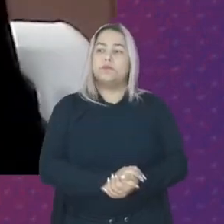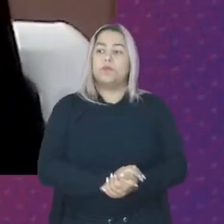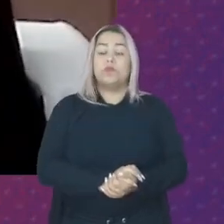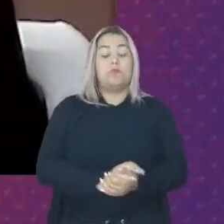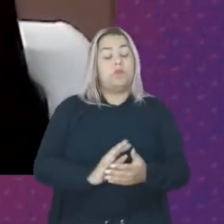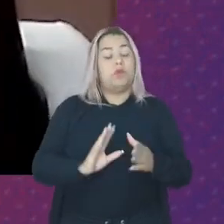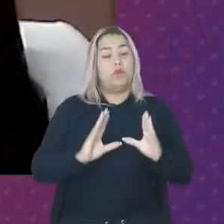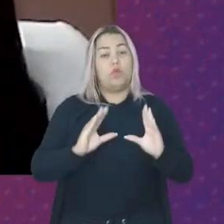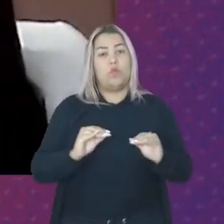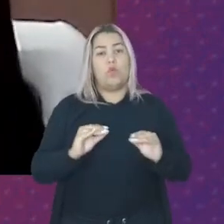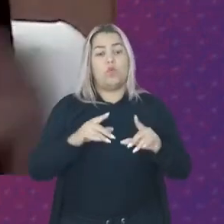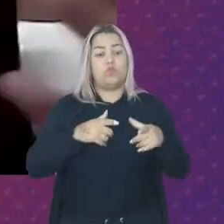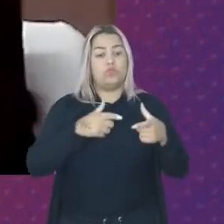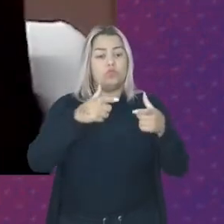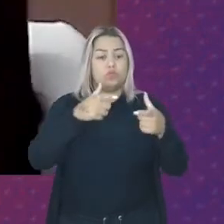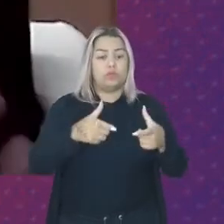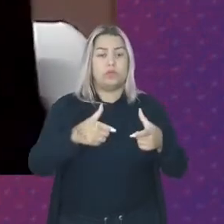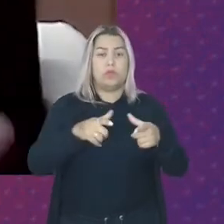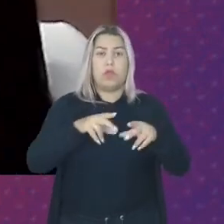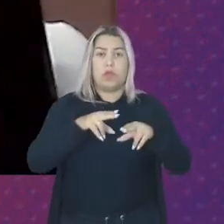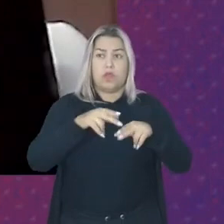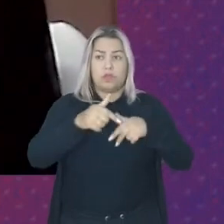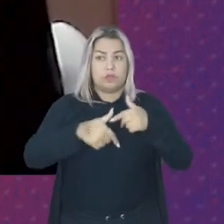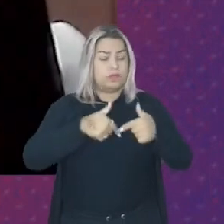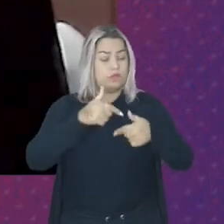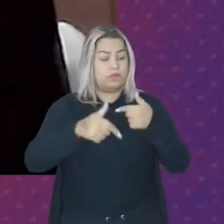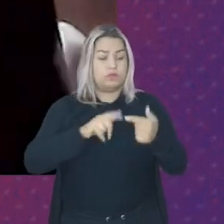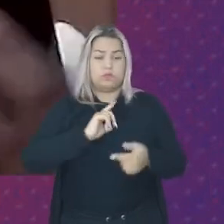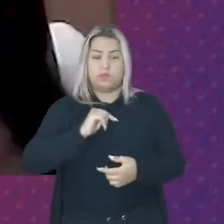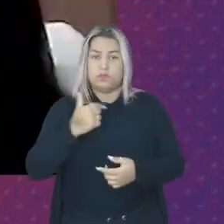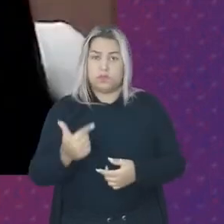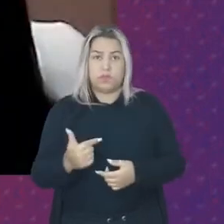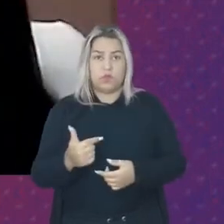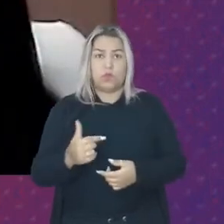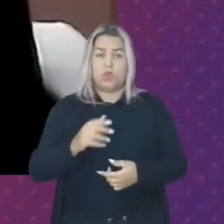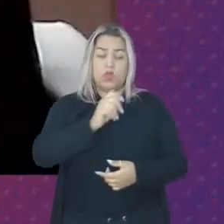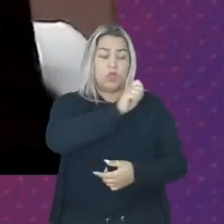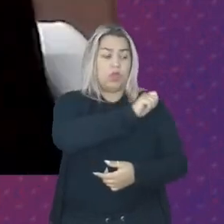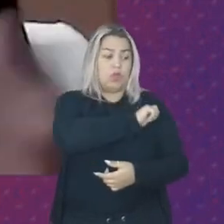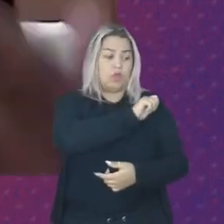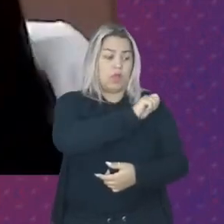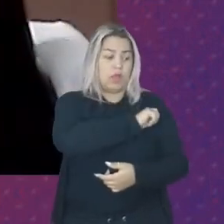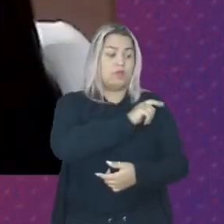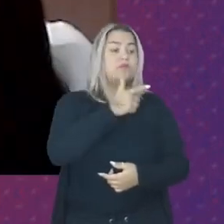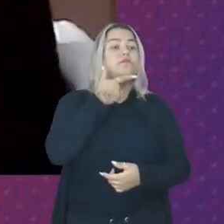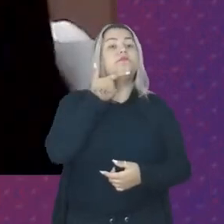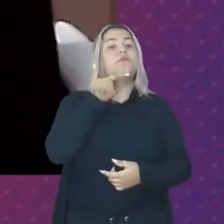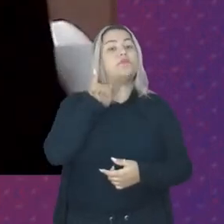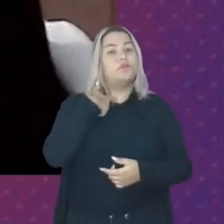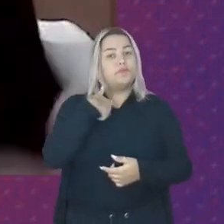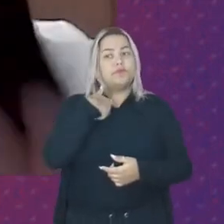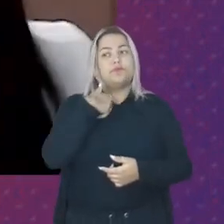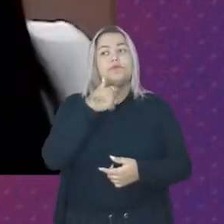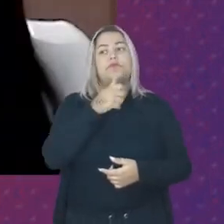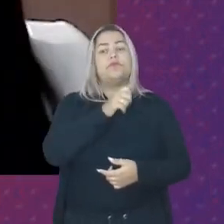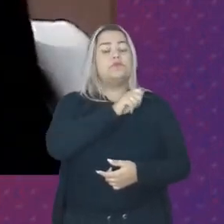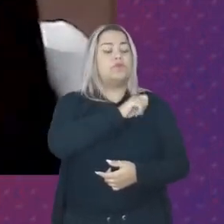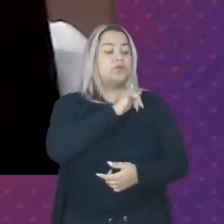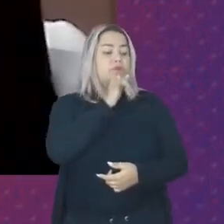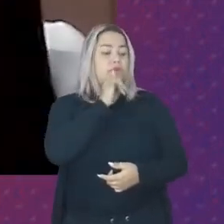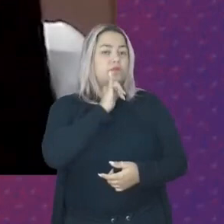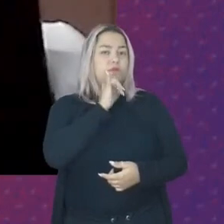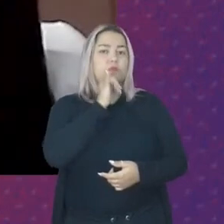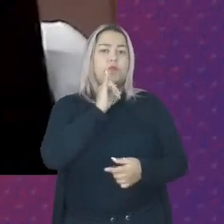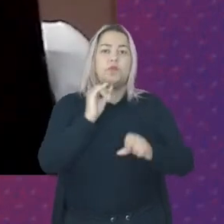o conforto no local de trabalho, não tem necessariamente a ver com o que o aluno deseja. Os alunos, por